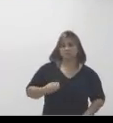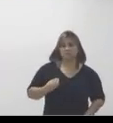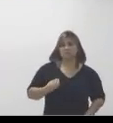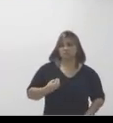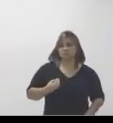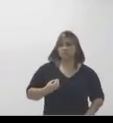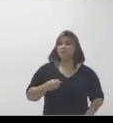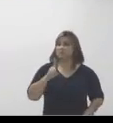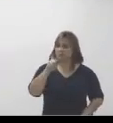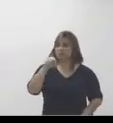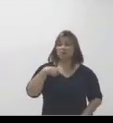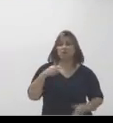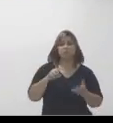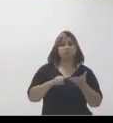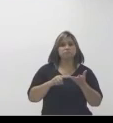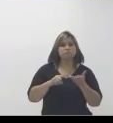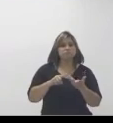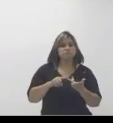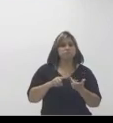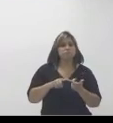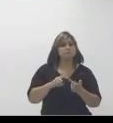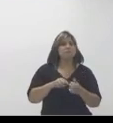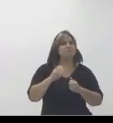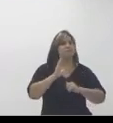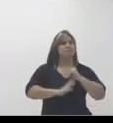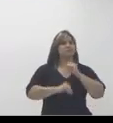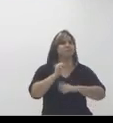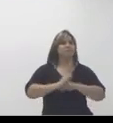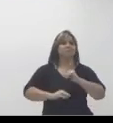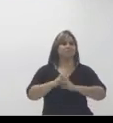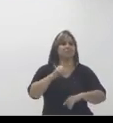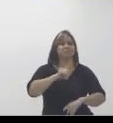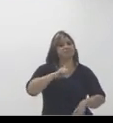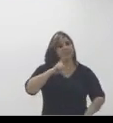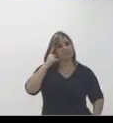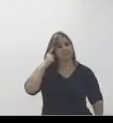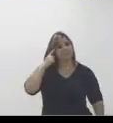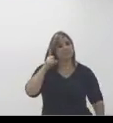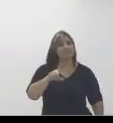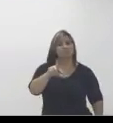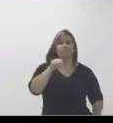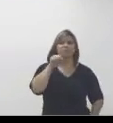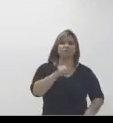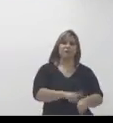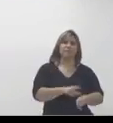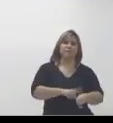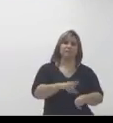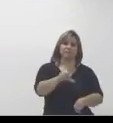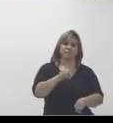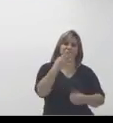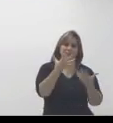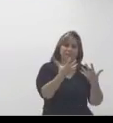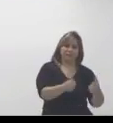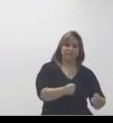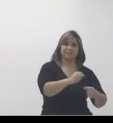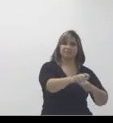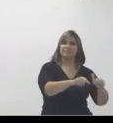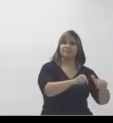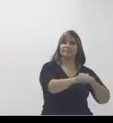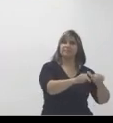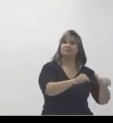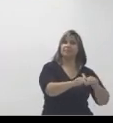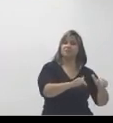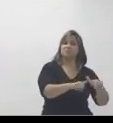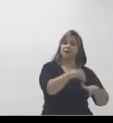então são esses os elementos que o profissional tem que refletir na hora de escolher se vai se dispor a colocar a sua